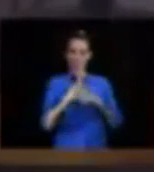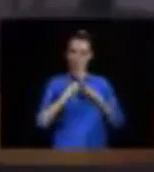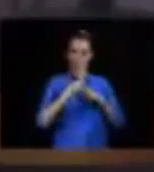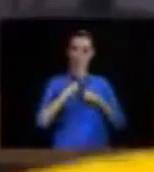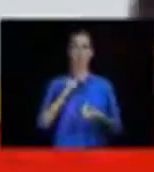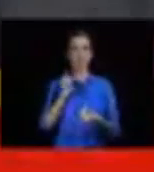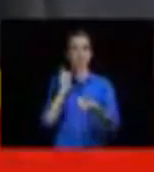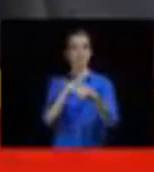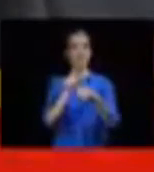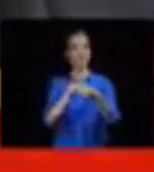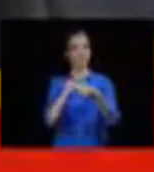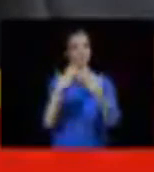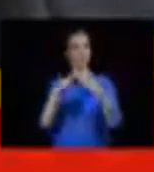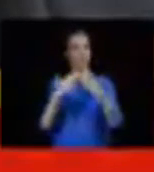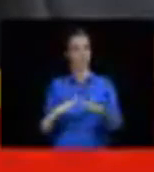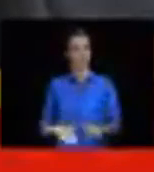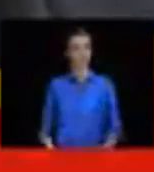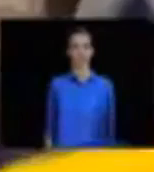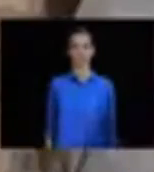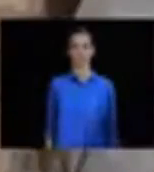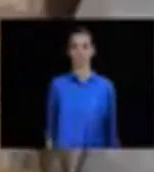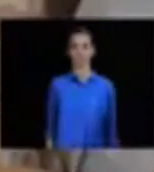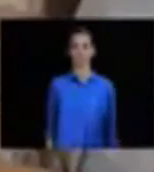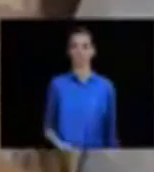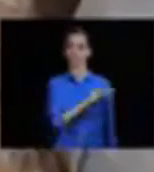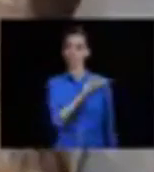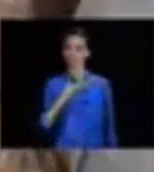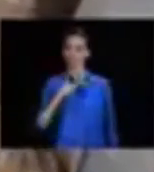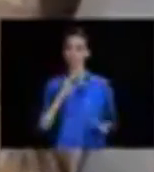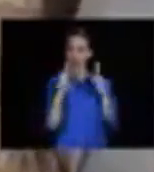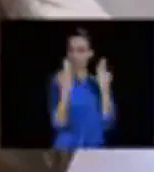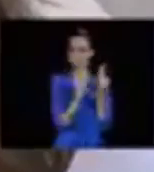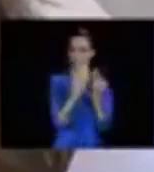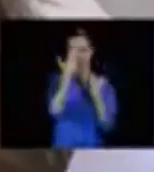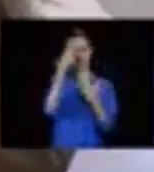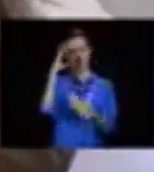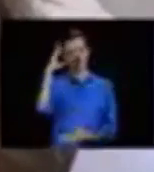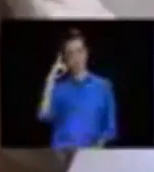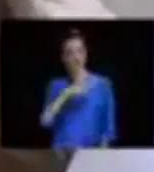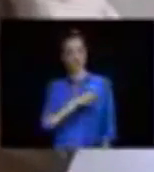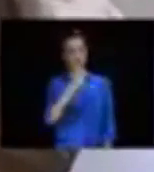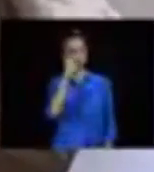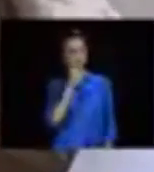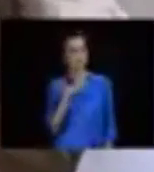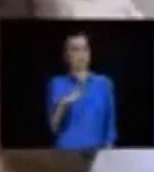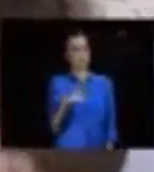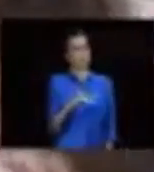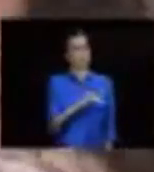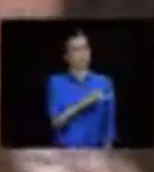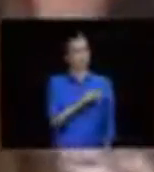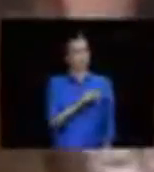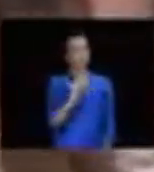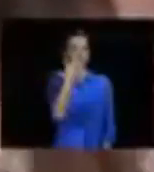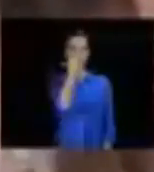que o Sr. Gonçalo me deu. Essa aqui é a minha família, graças a Deus. Tenho uma filha